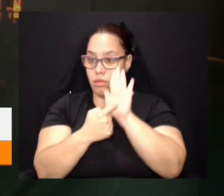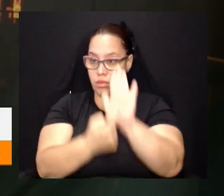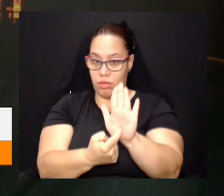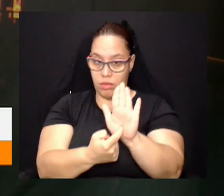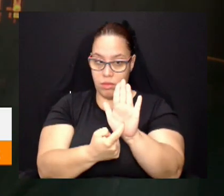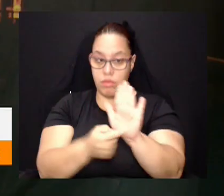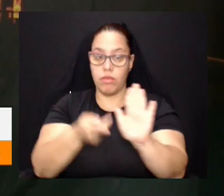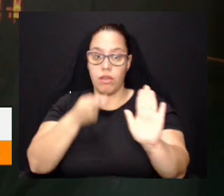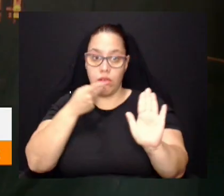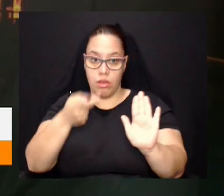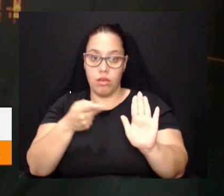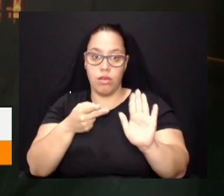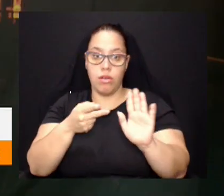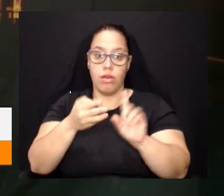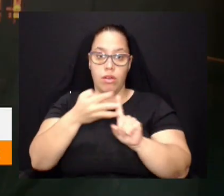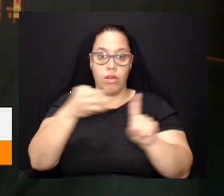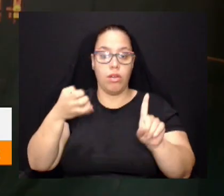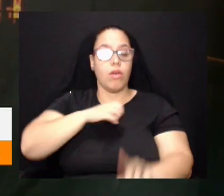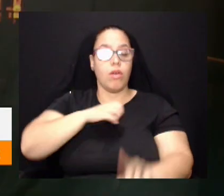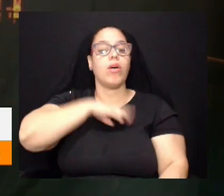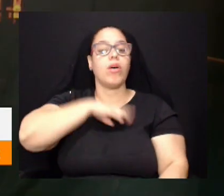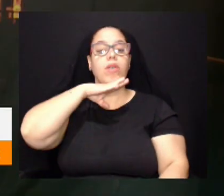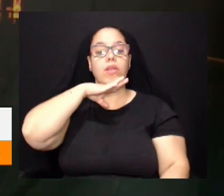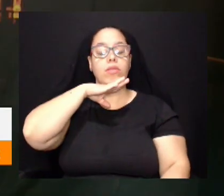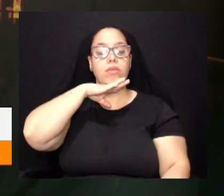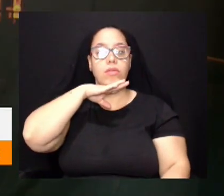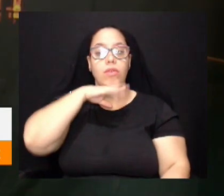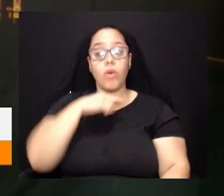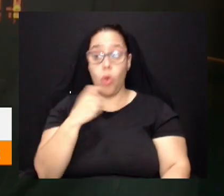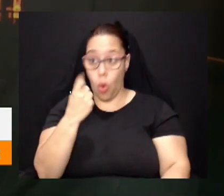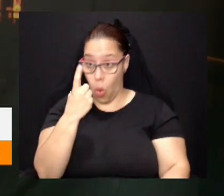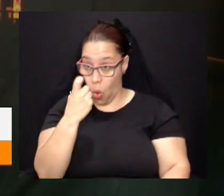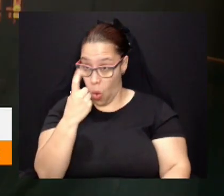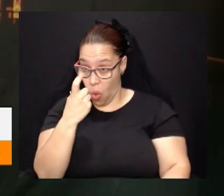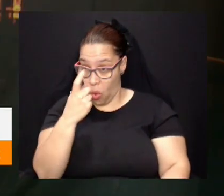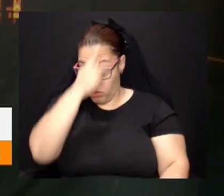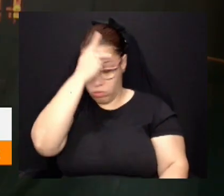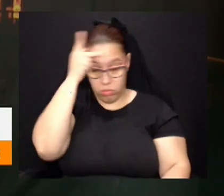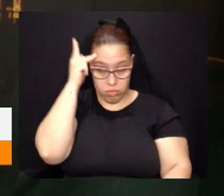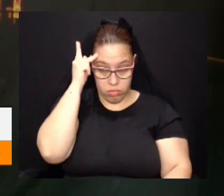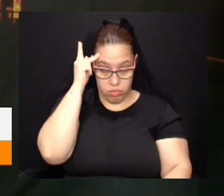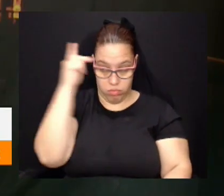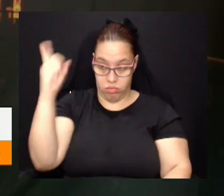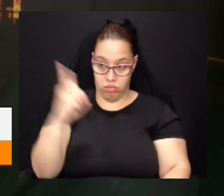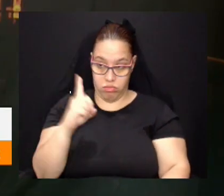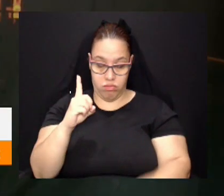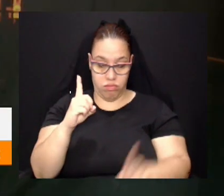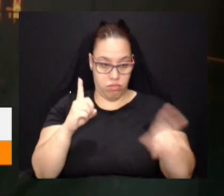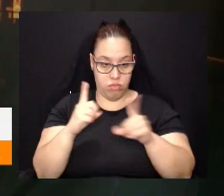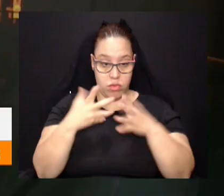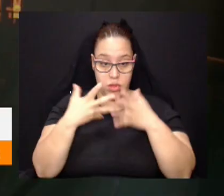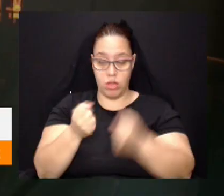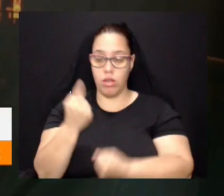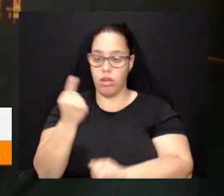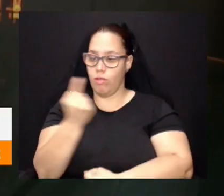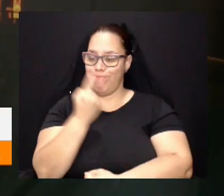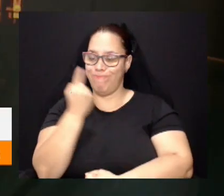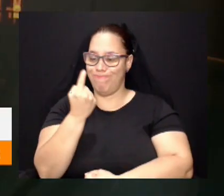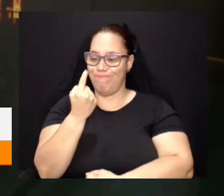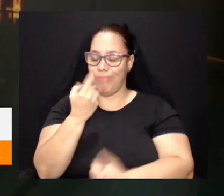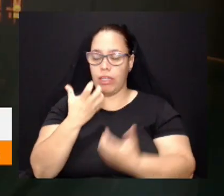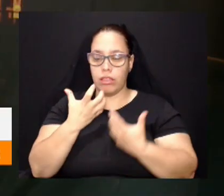o burnout e diz que quando um dos parceiros, tá, assume sozinho o peso